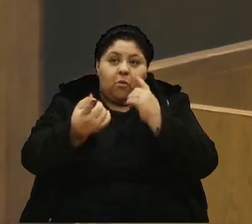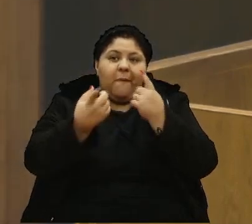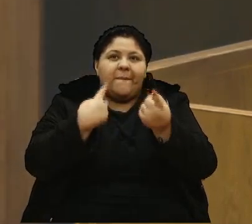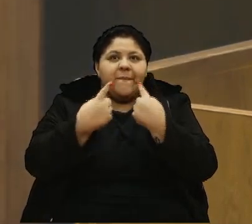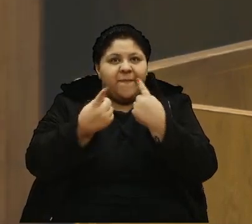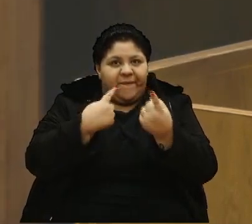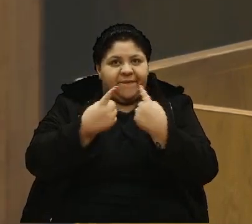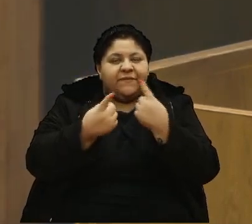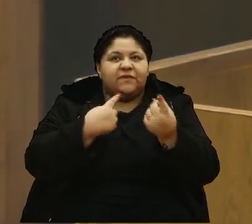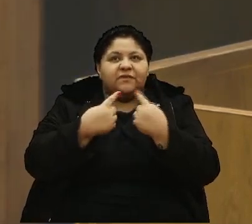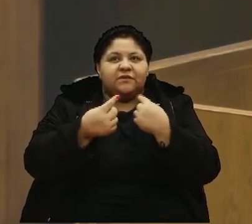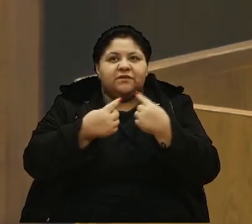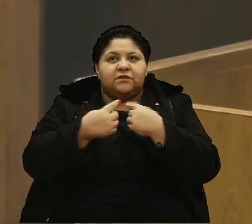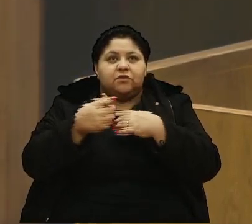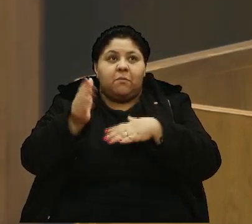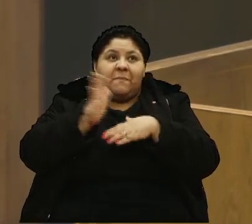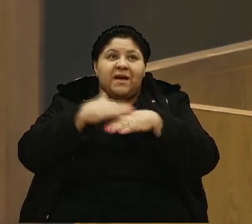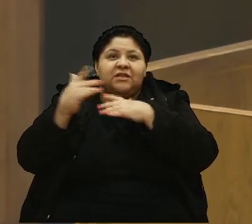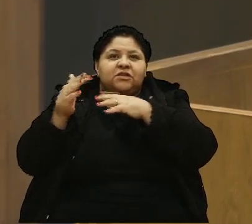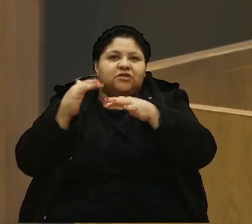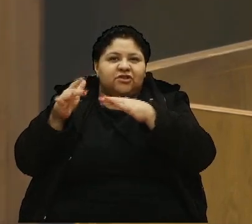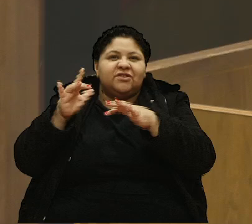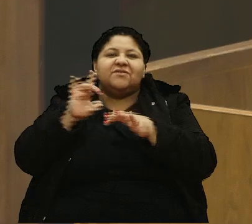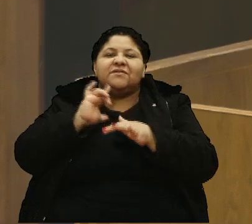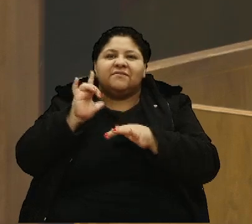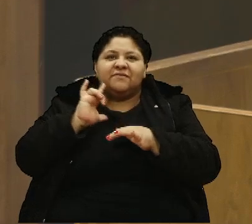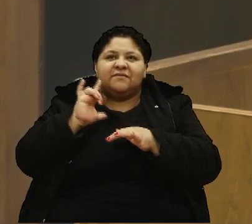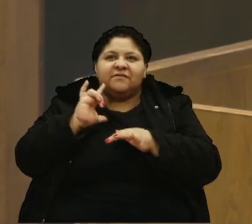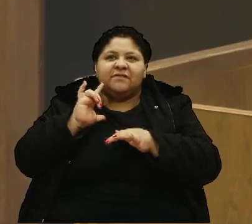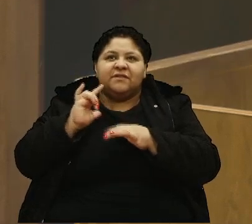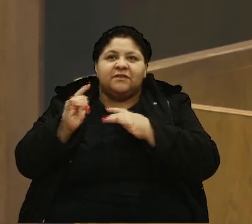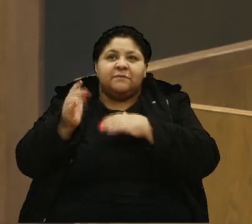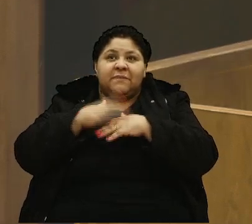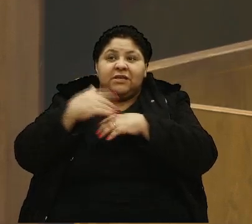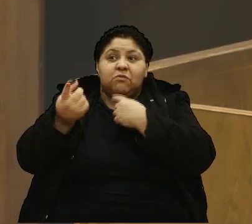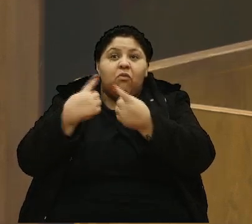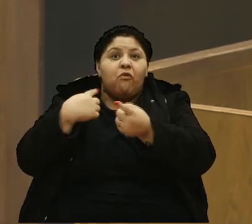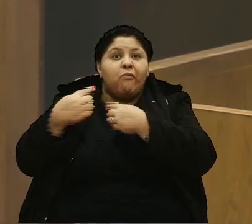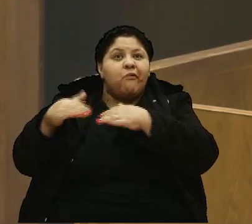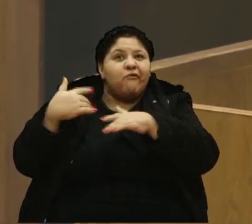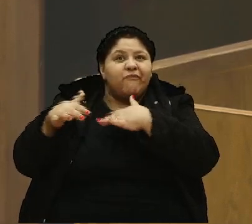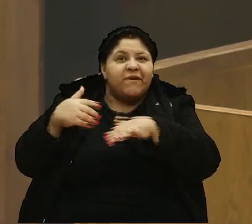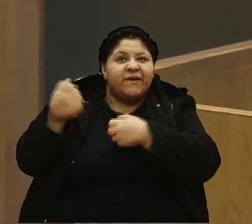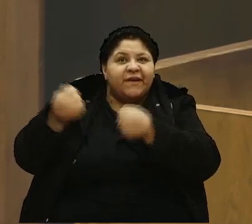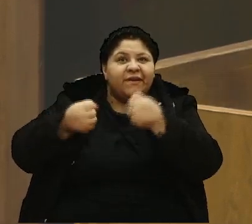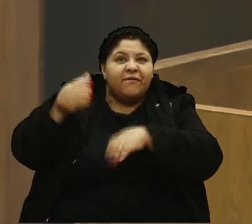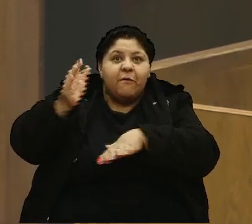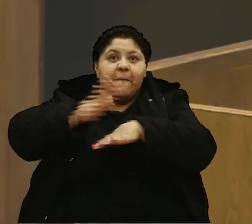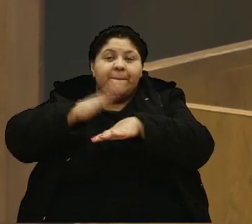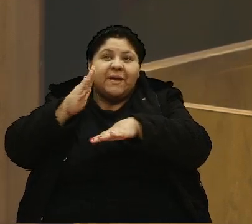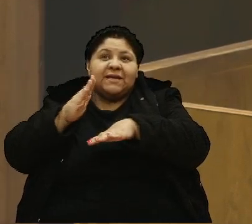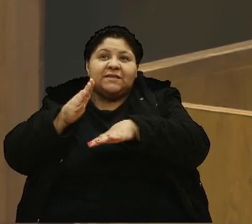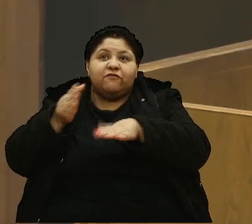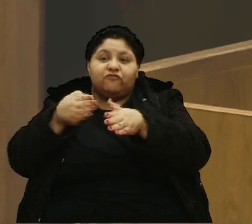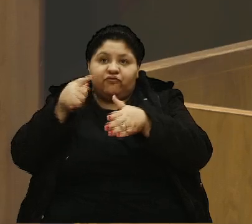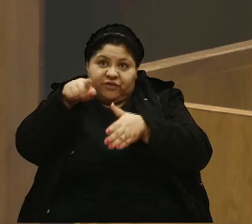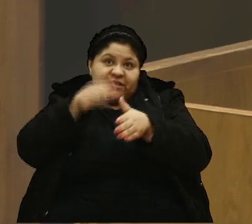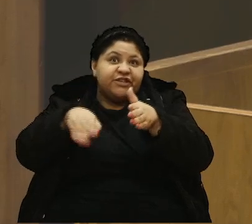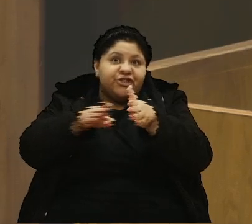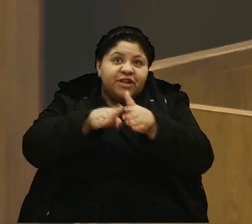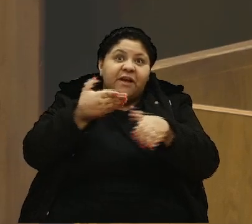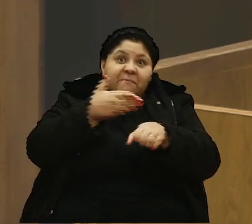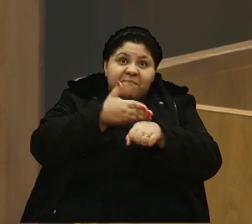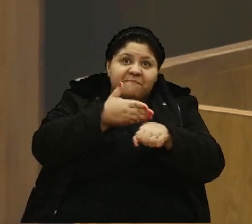perimetral com maior fluidez, nós temos o maior fluxo de veículos. Você chega mais rápido a um local. Por